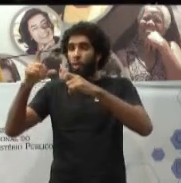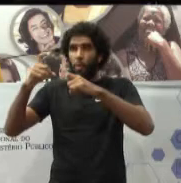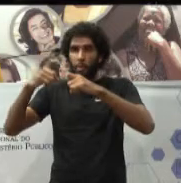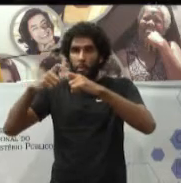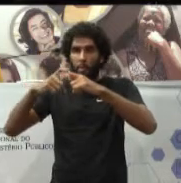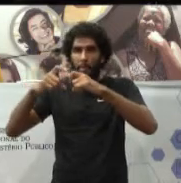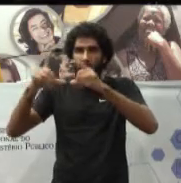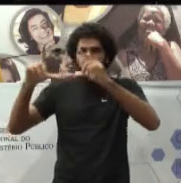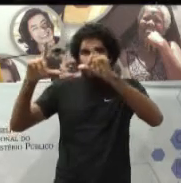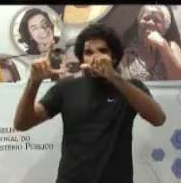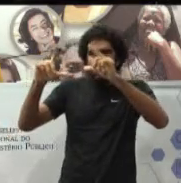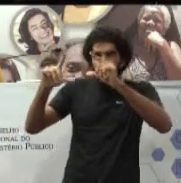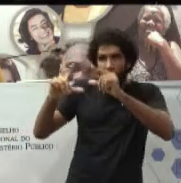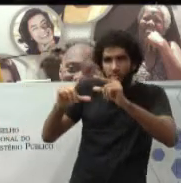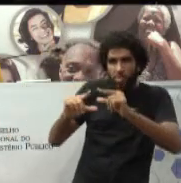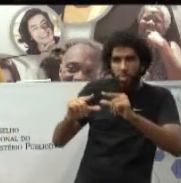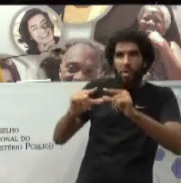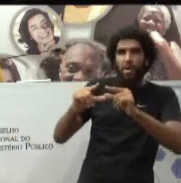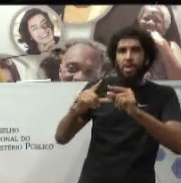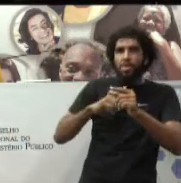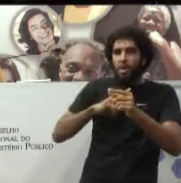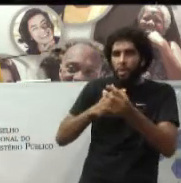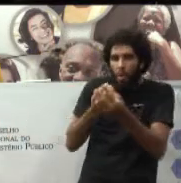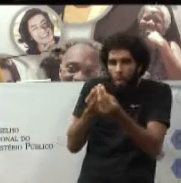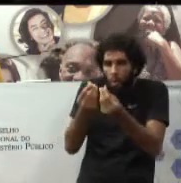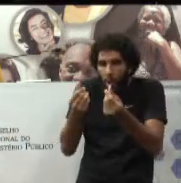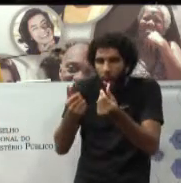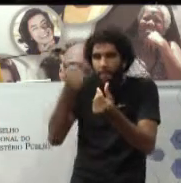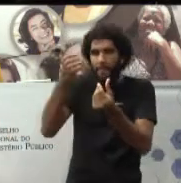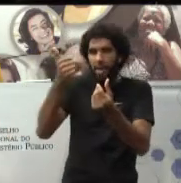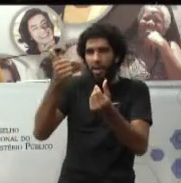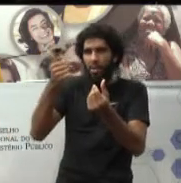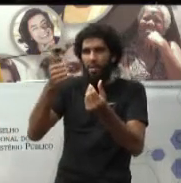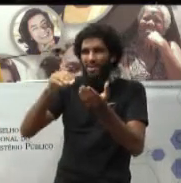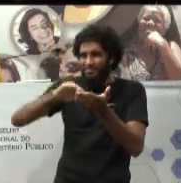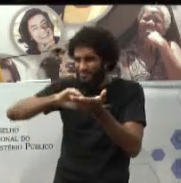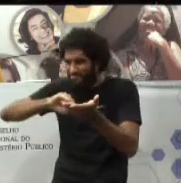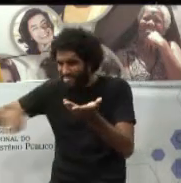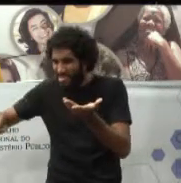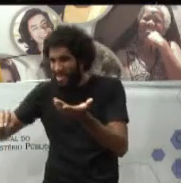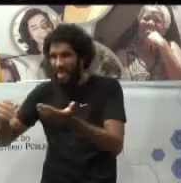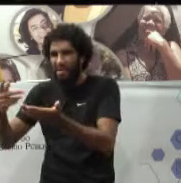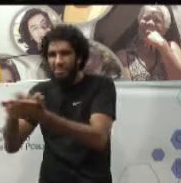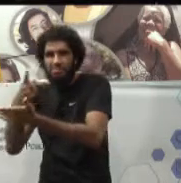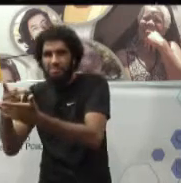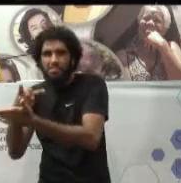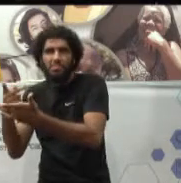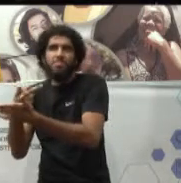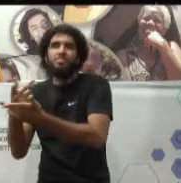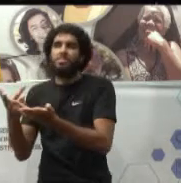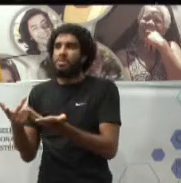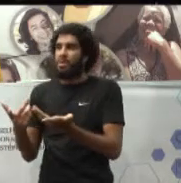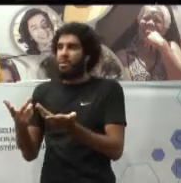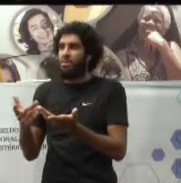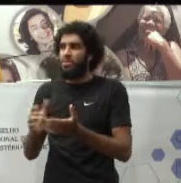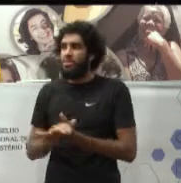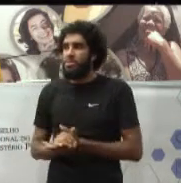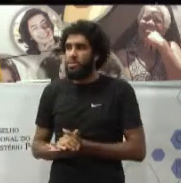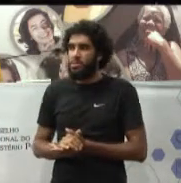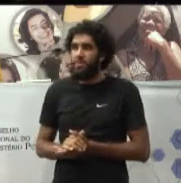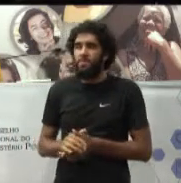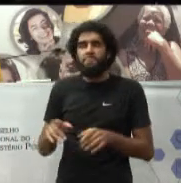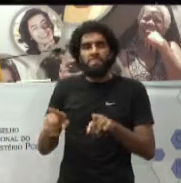garna medicina essa parte essa banda podre que faz integração com é interação